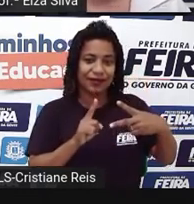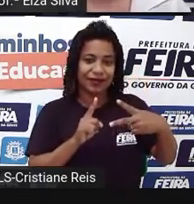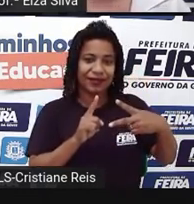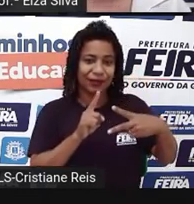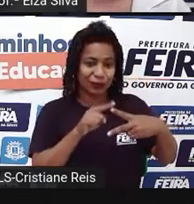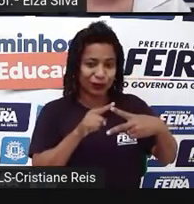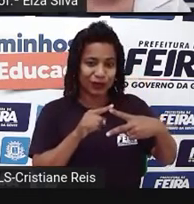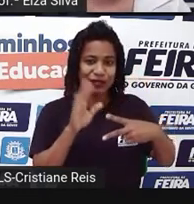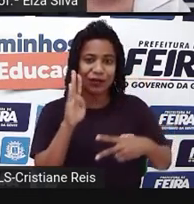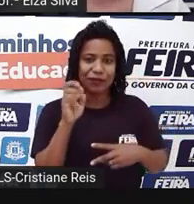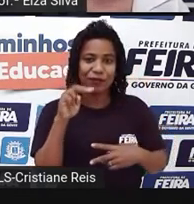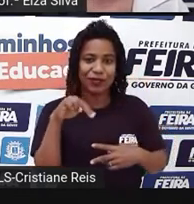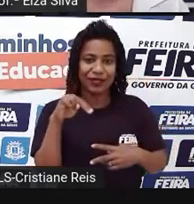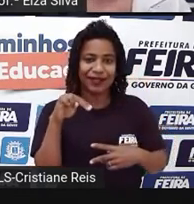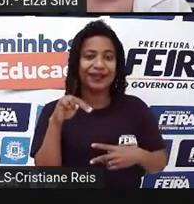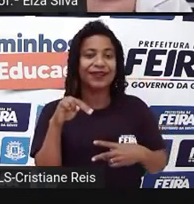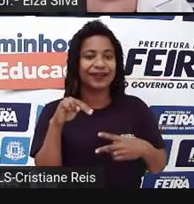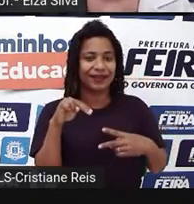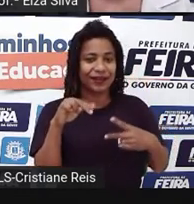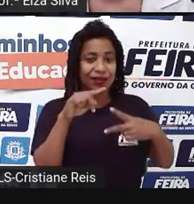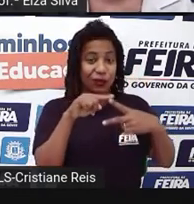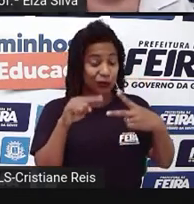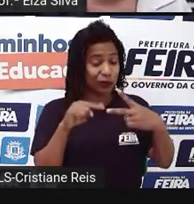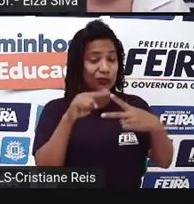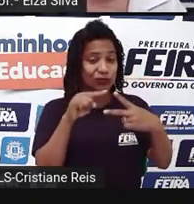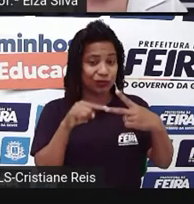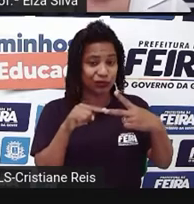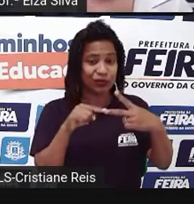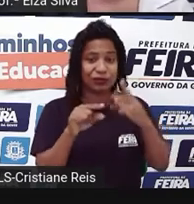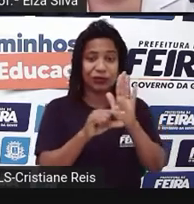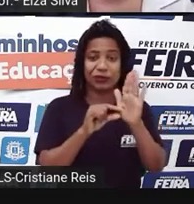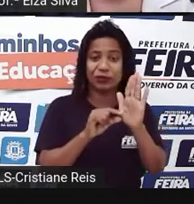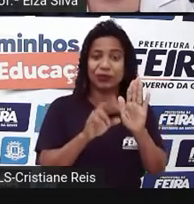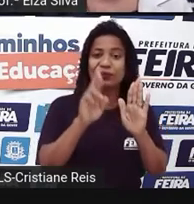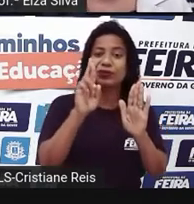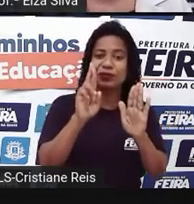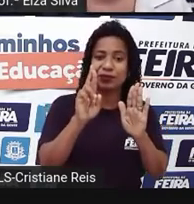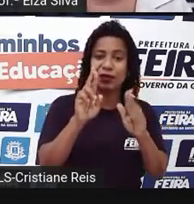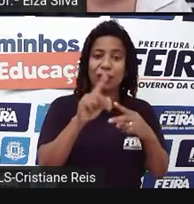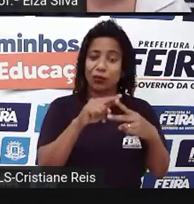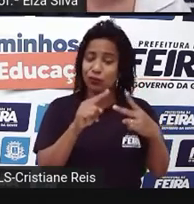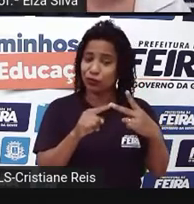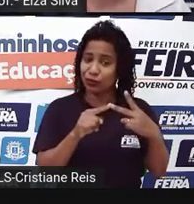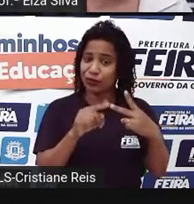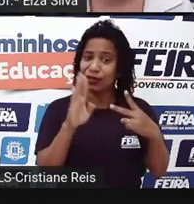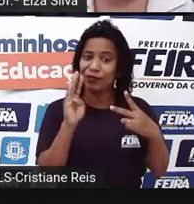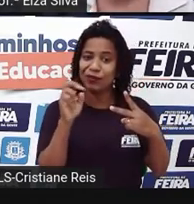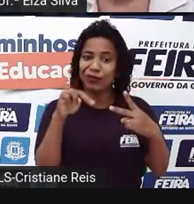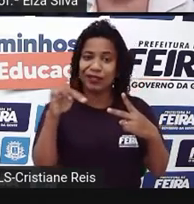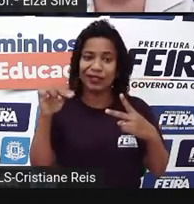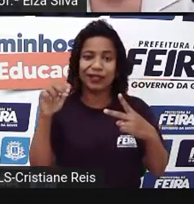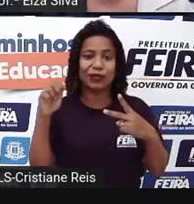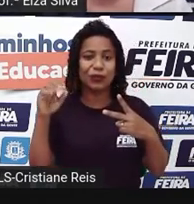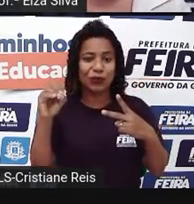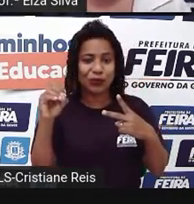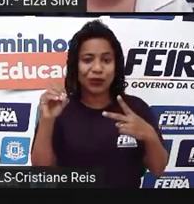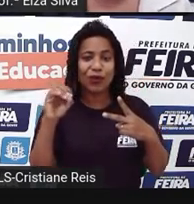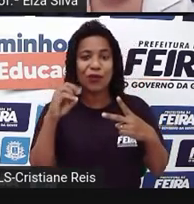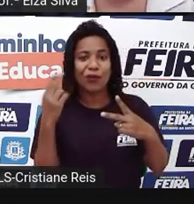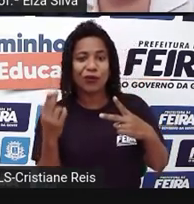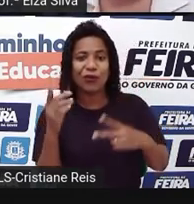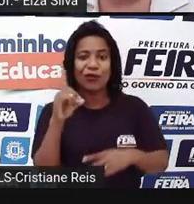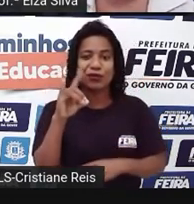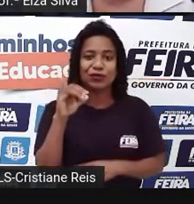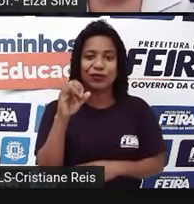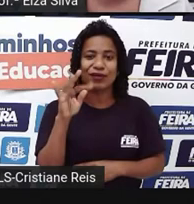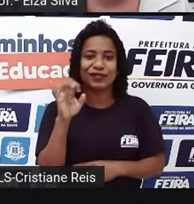e Diotisau. Inclusive, existe uma discordância, se vocês pesquisarem um pouco mais na internet, a respeito de quem foi ou de